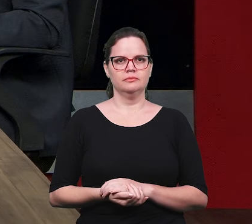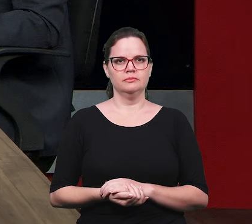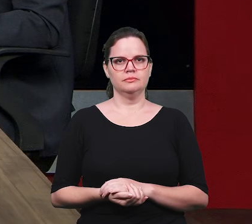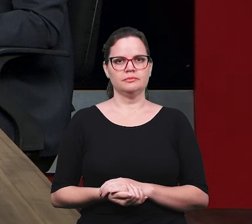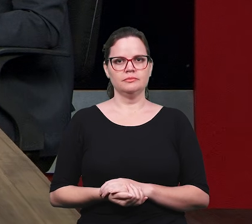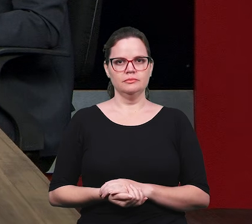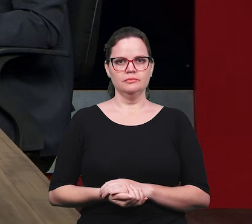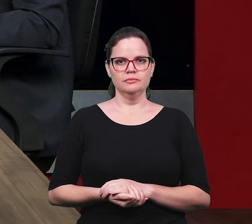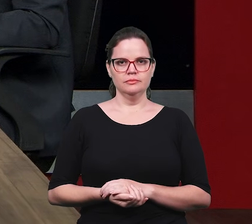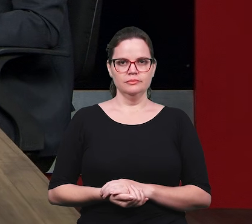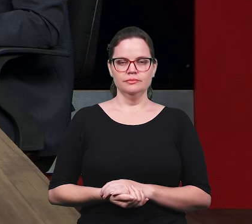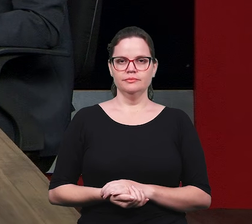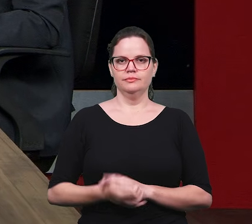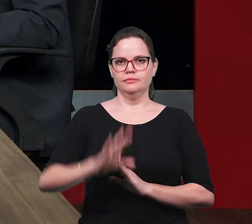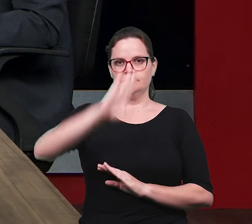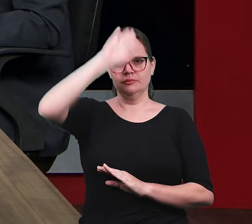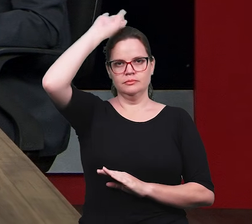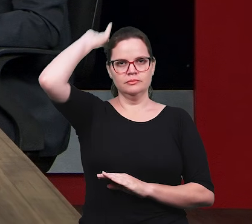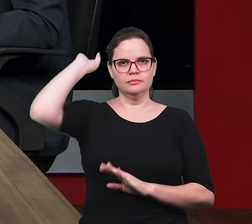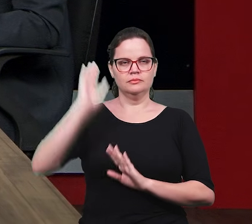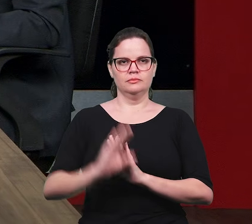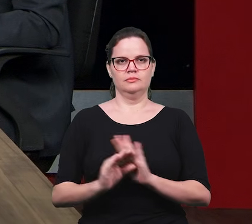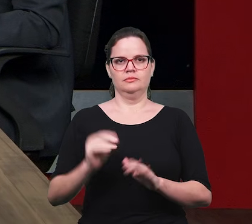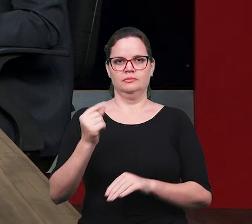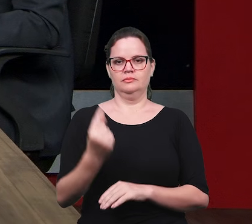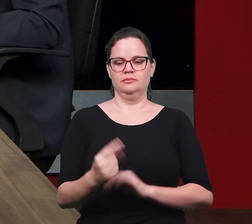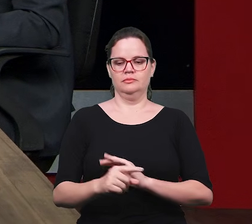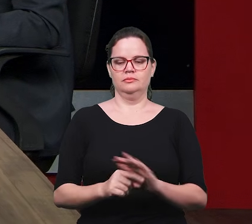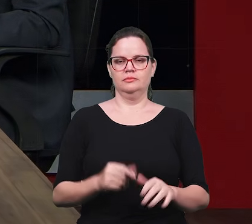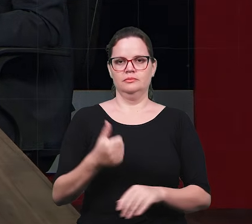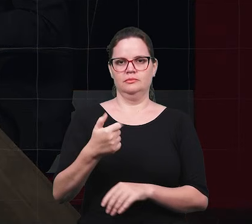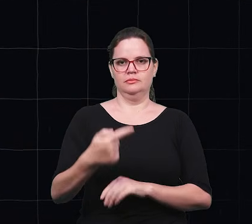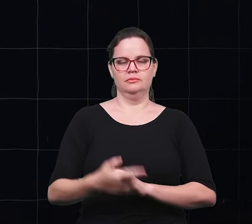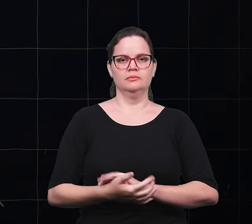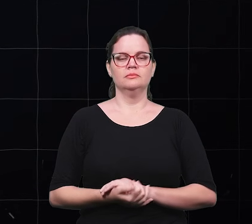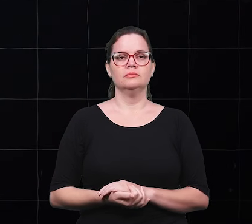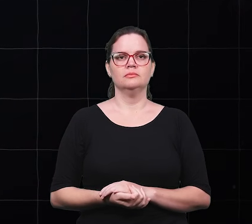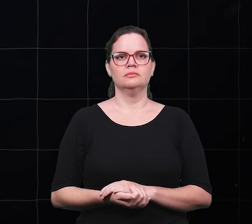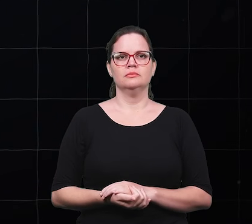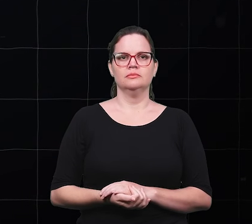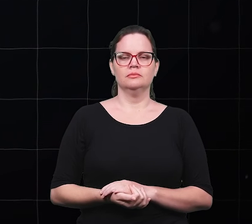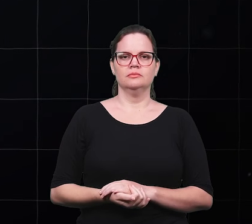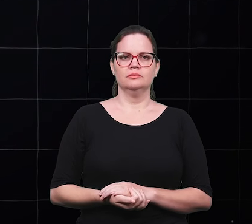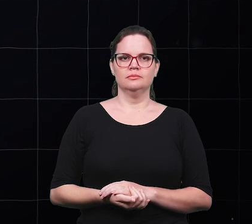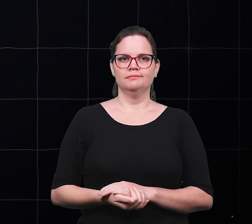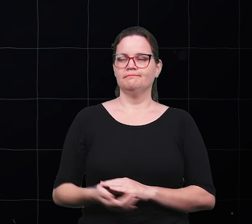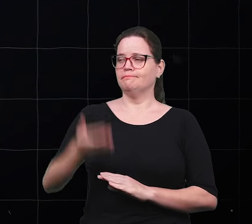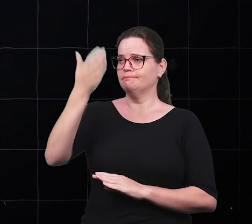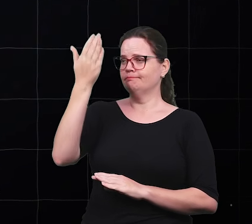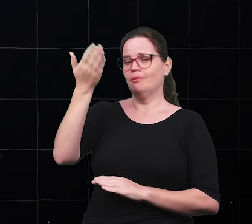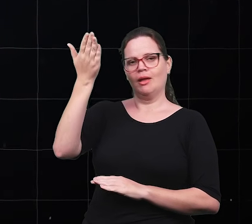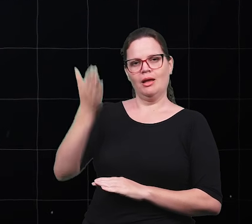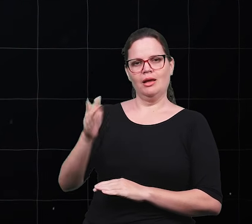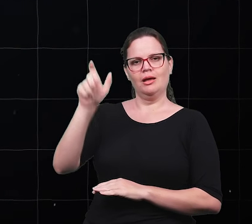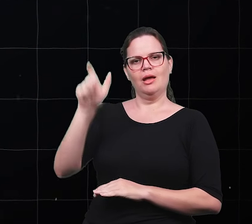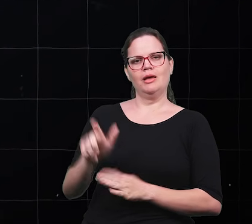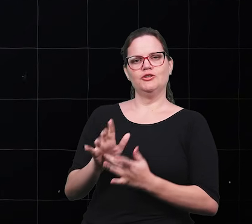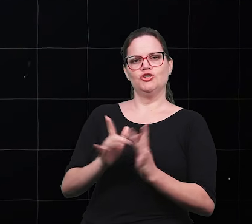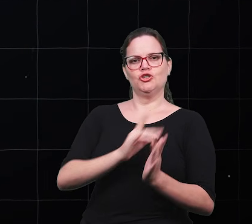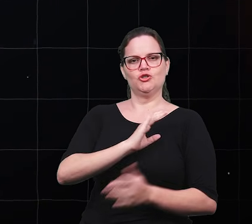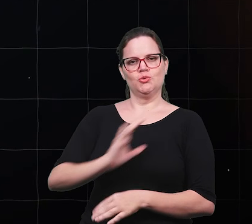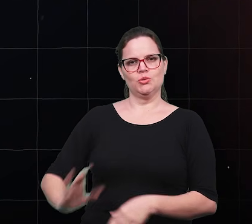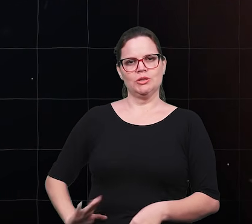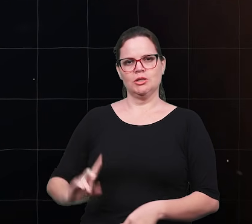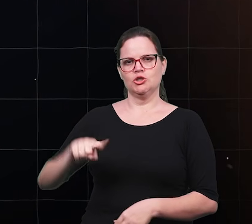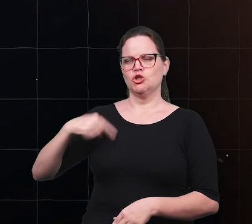que está em Romanos capítulo 1, verso 17, porque nele se descobre a justiça de Deus